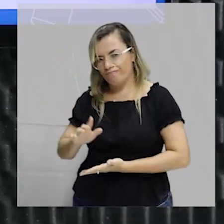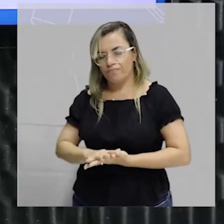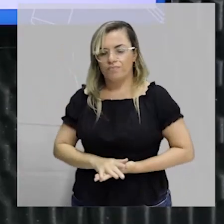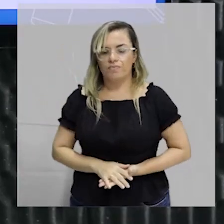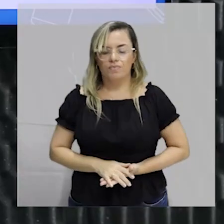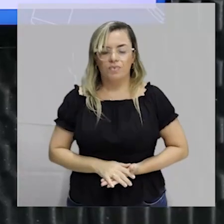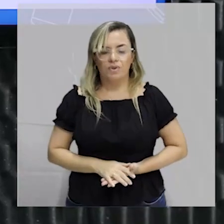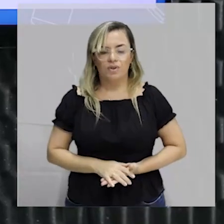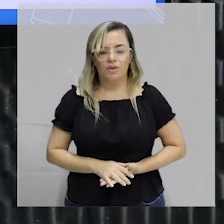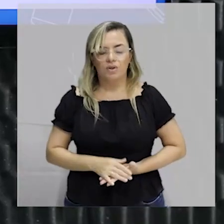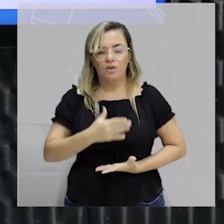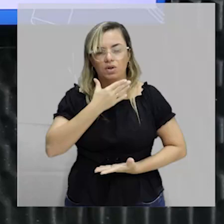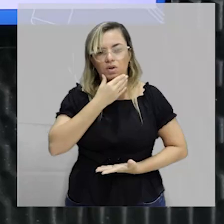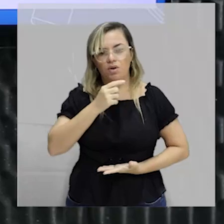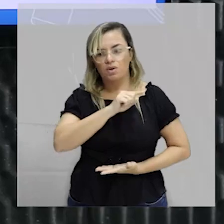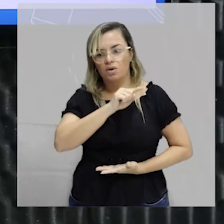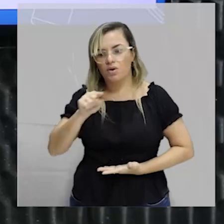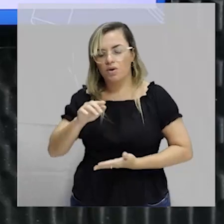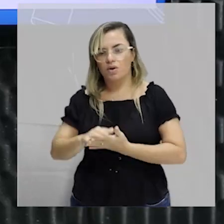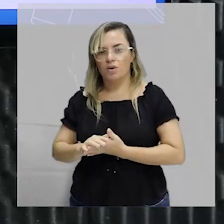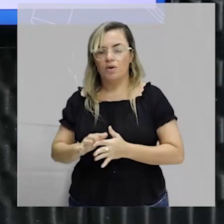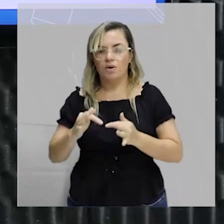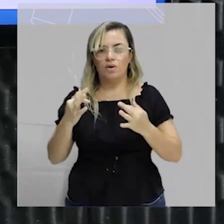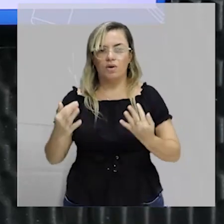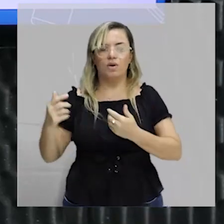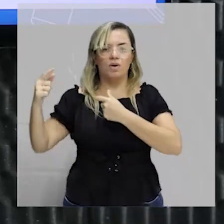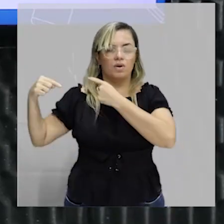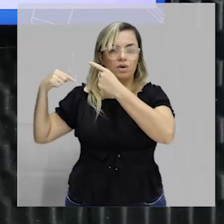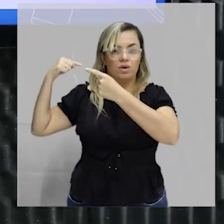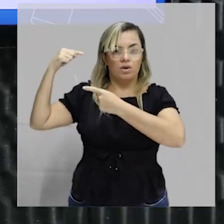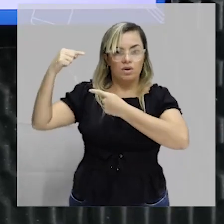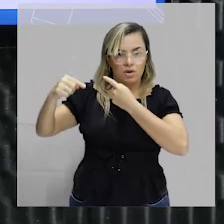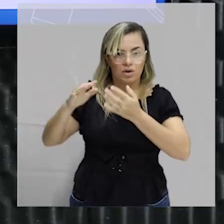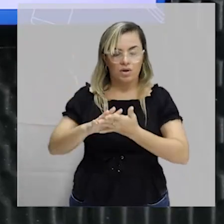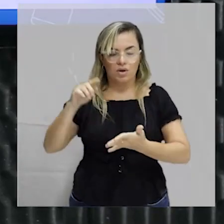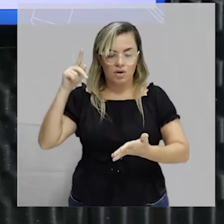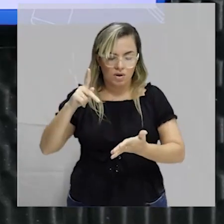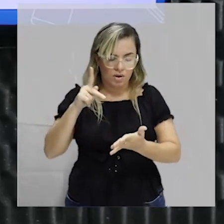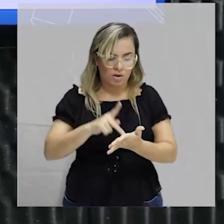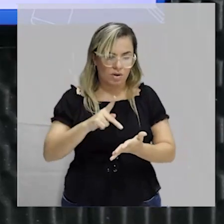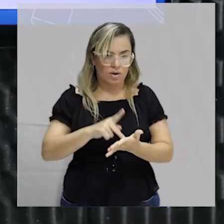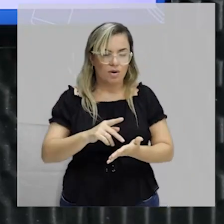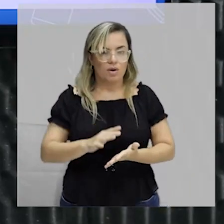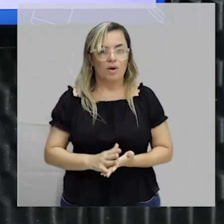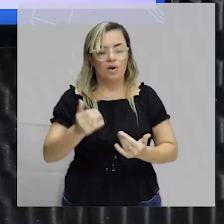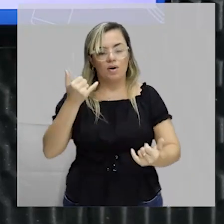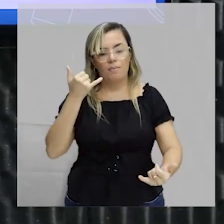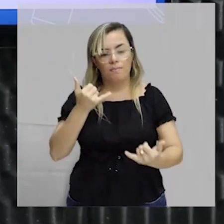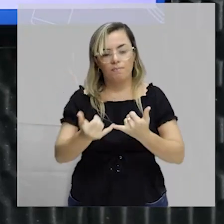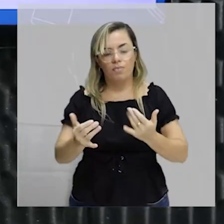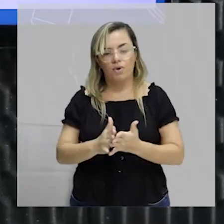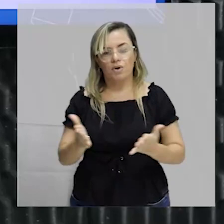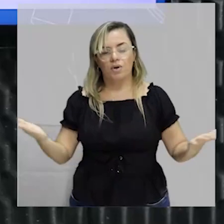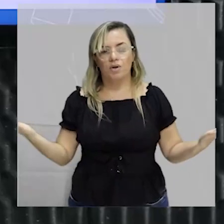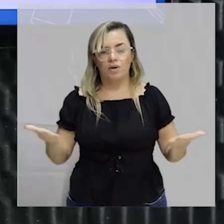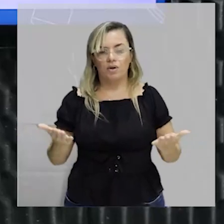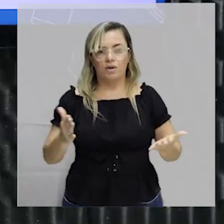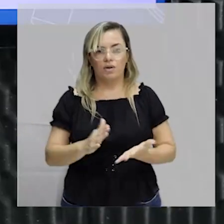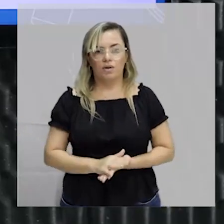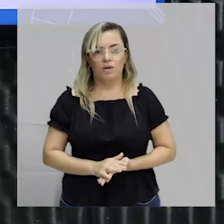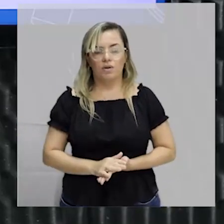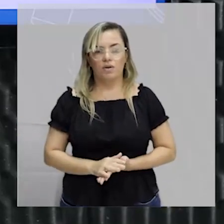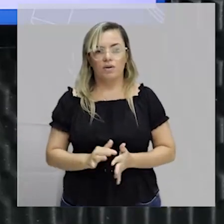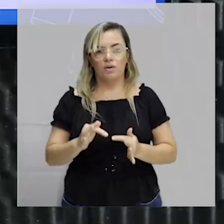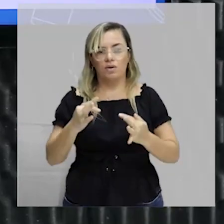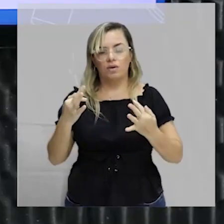macaco. Ela fala que o homem tem um parentesco com os macacos atuais. Se tem parentesco, quer dizer que eles